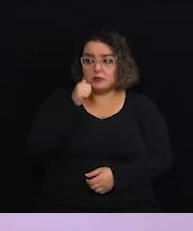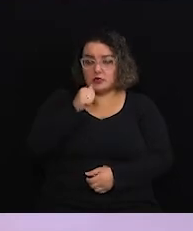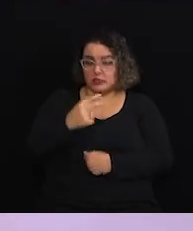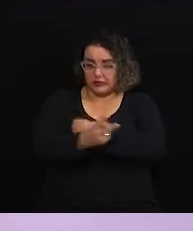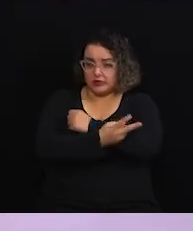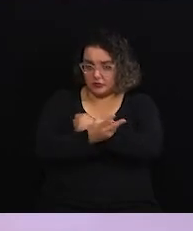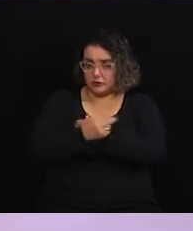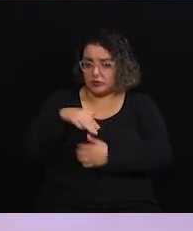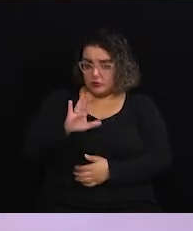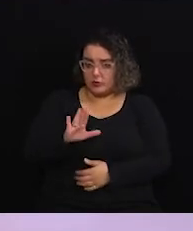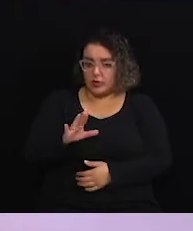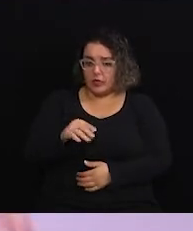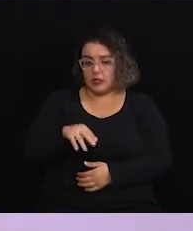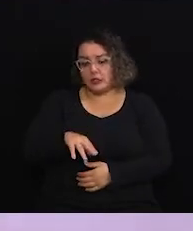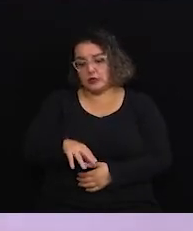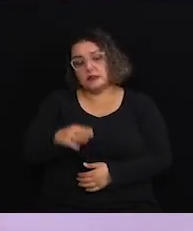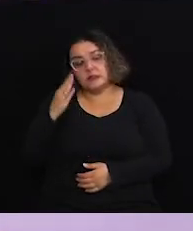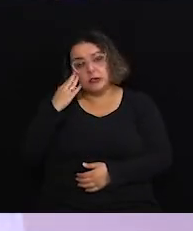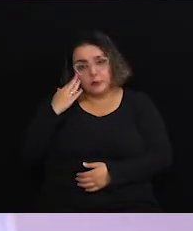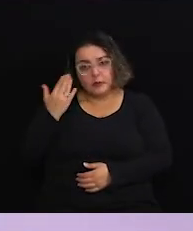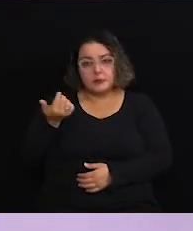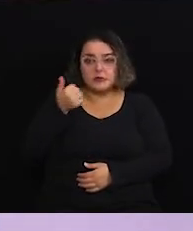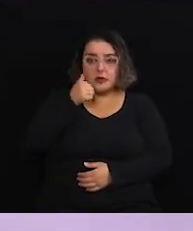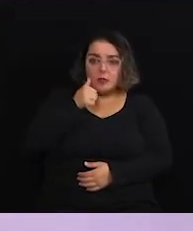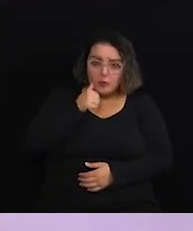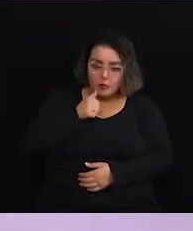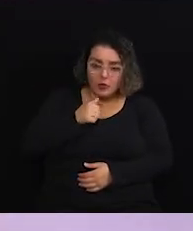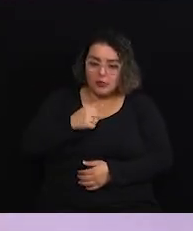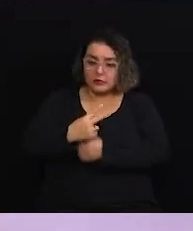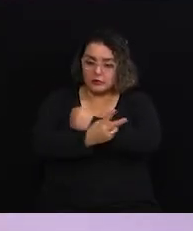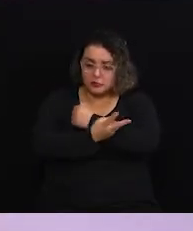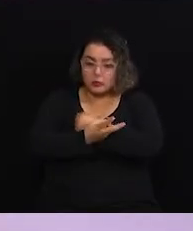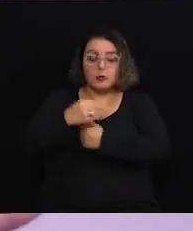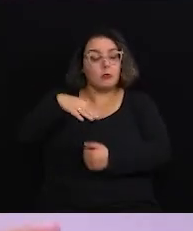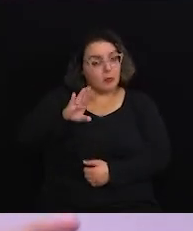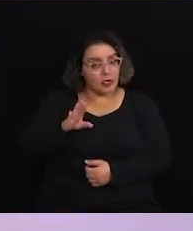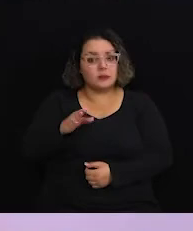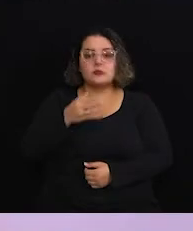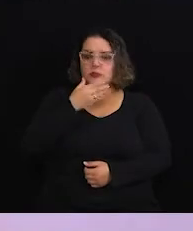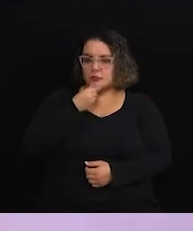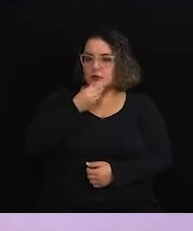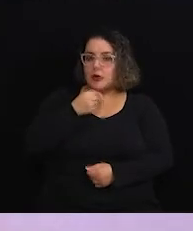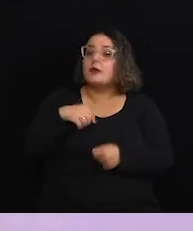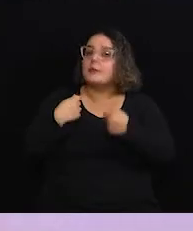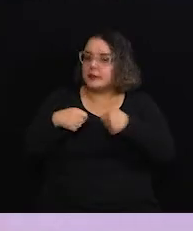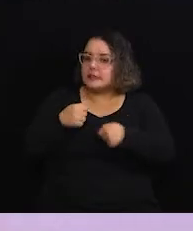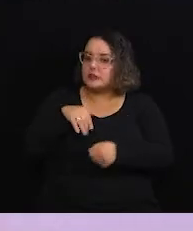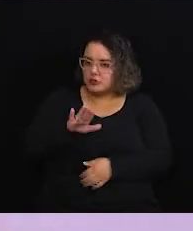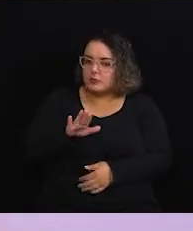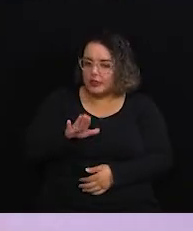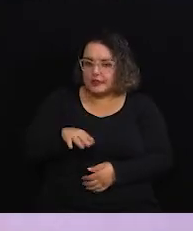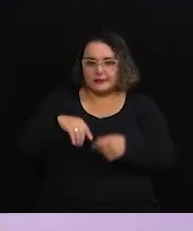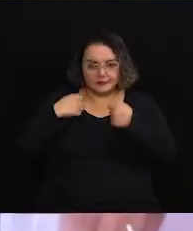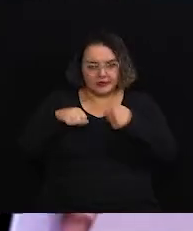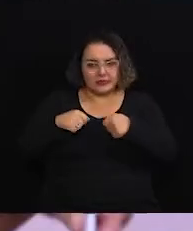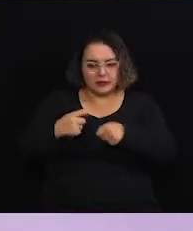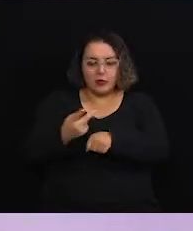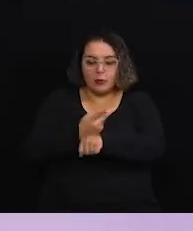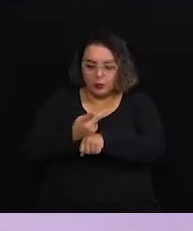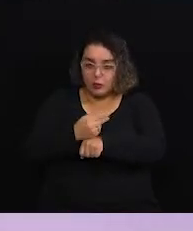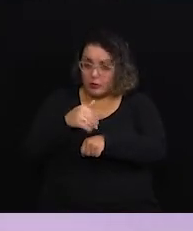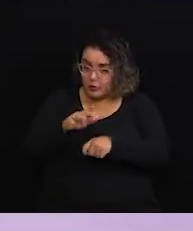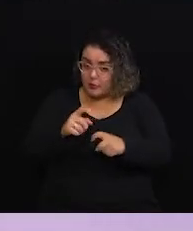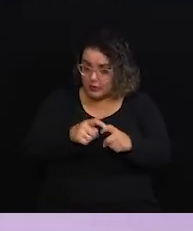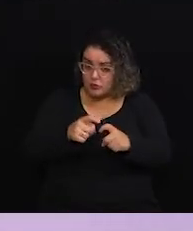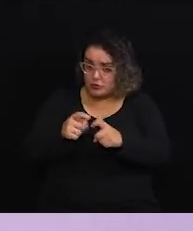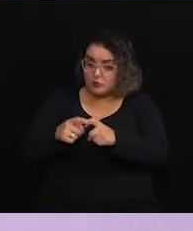se cuidando cada vez mais? A gente sabe que a mulher acaba se cuidando mais que os homens, mas ainda precisa de mais? A gente precisa procurar